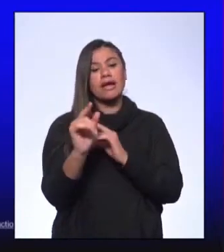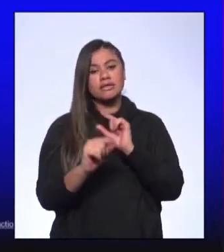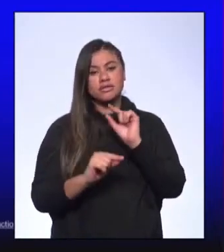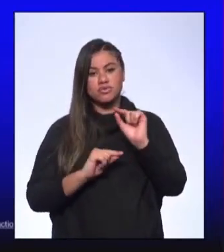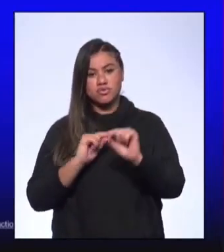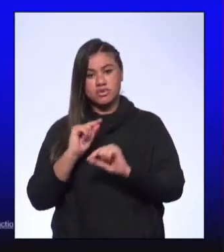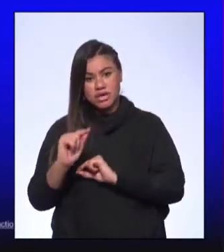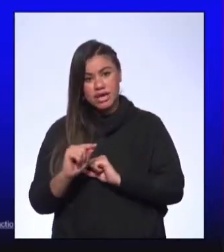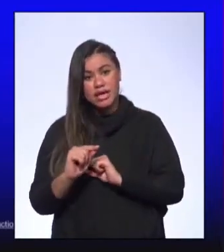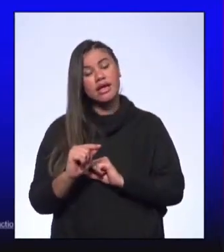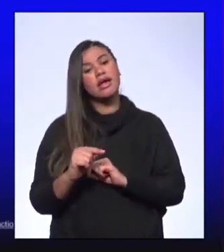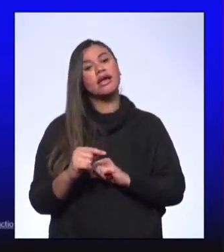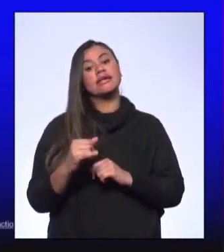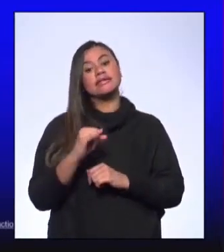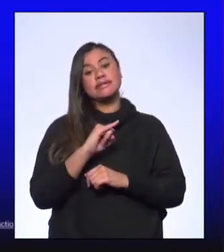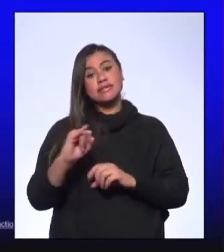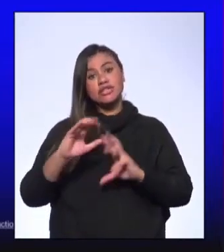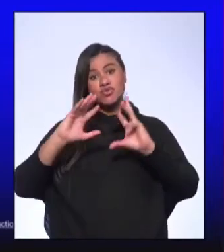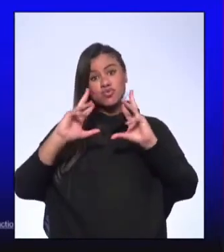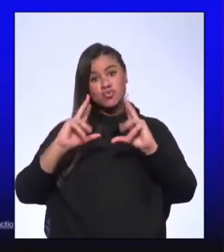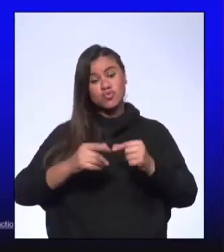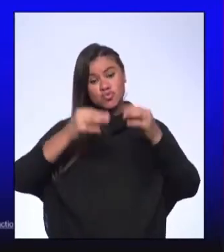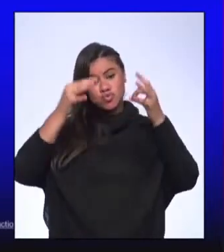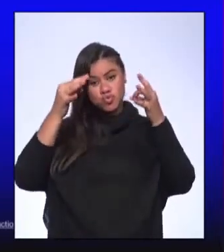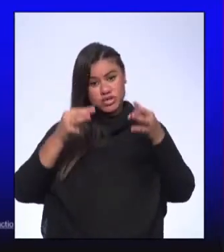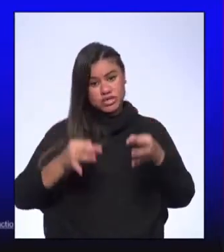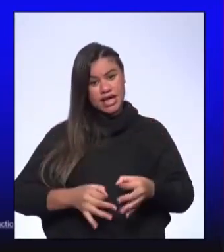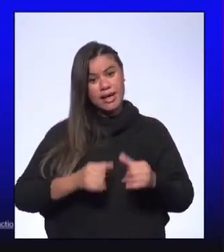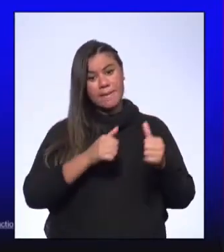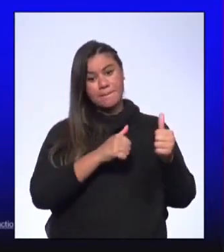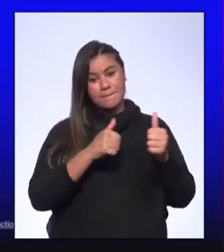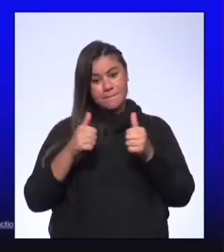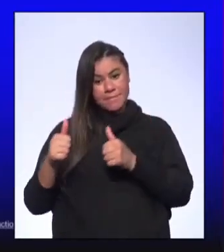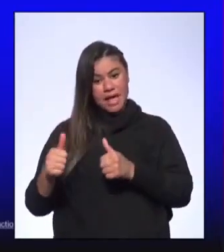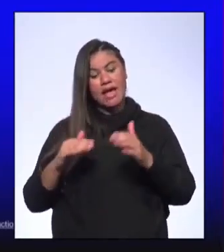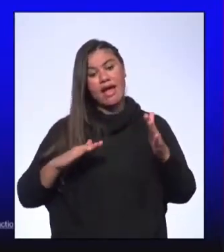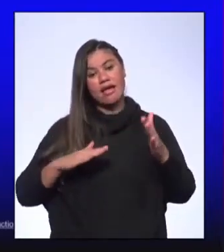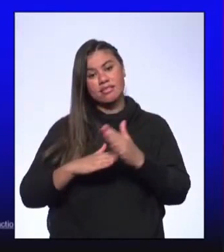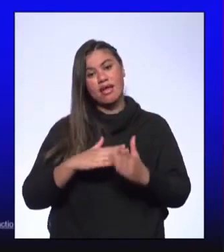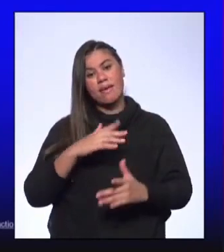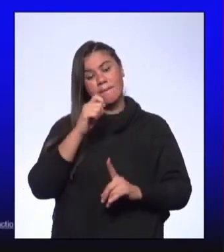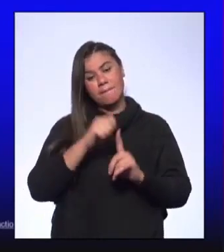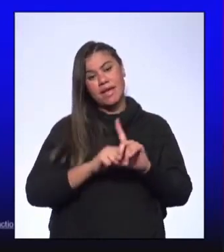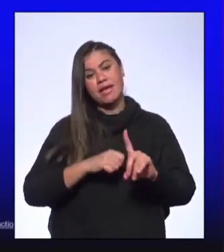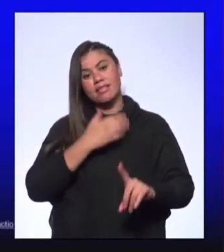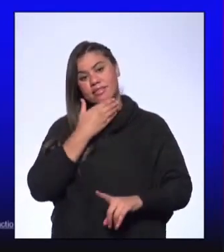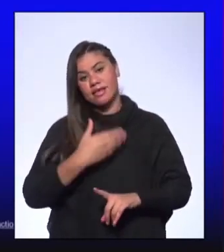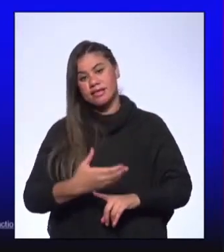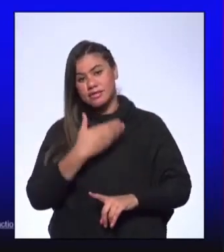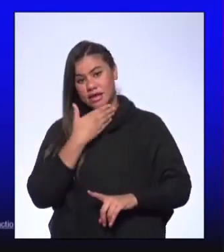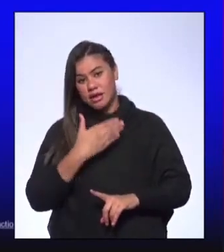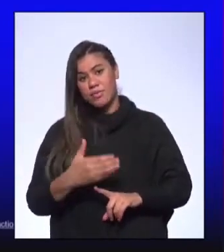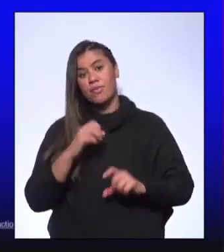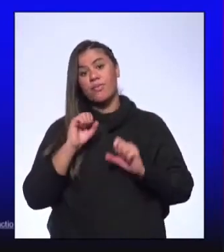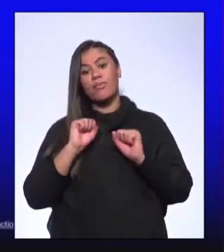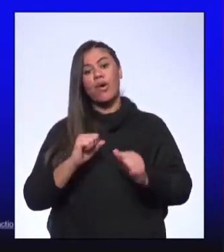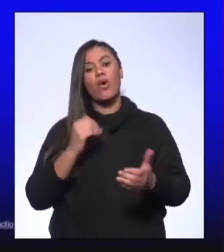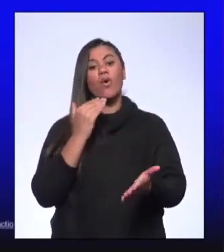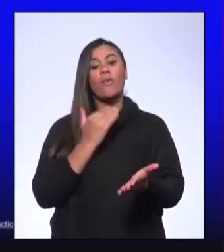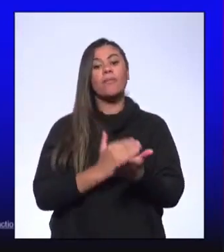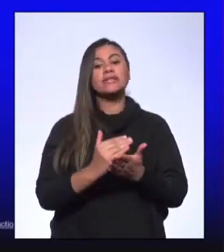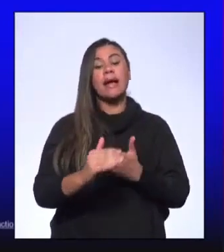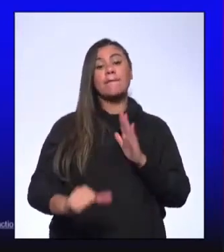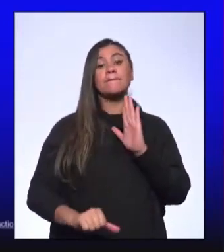Quando licenciadas, caso tudo corra bem aí até o final do ano, elas vão ser licenciadas inicialmente em adultos,